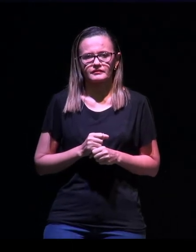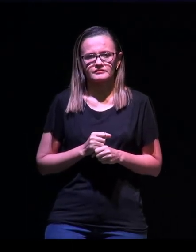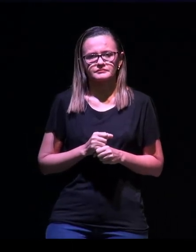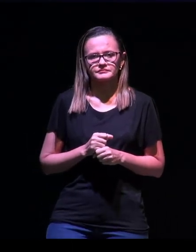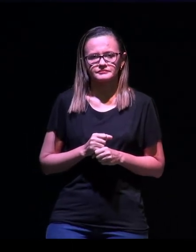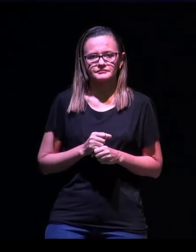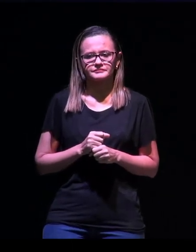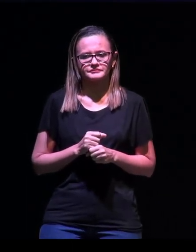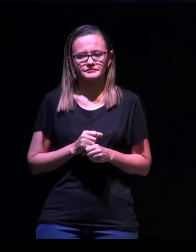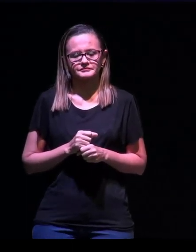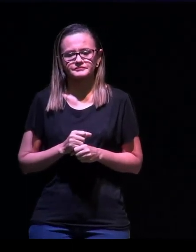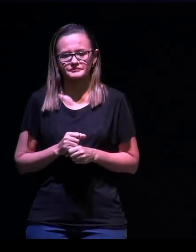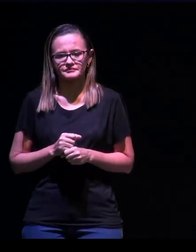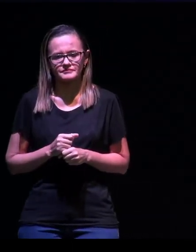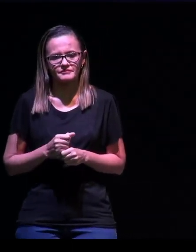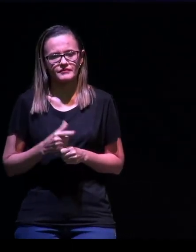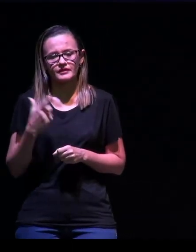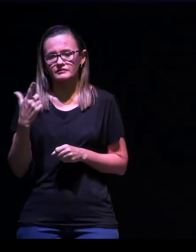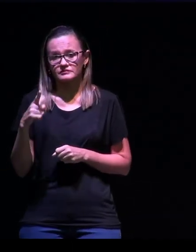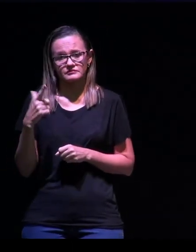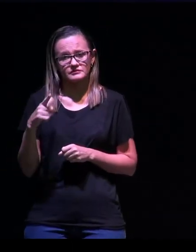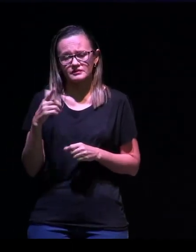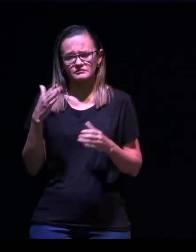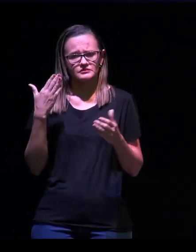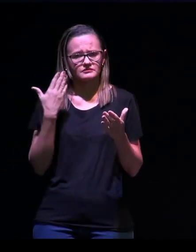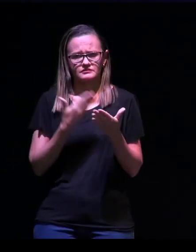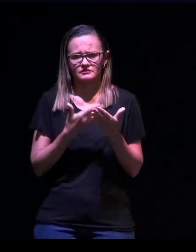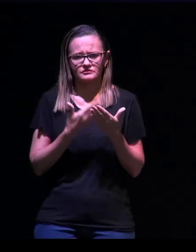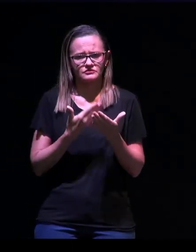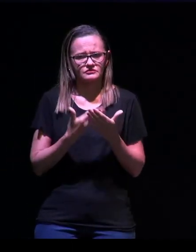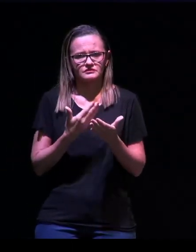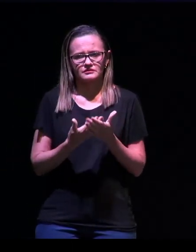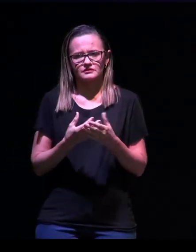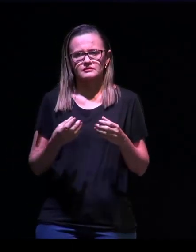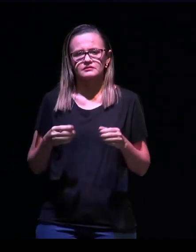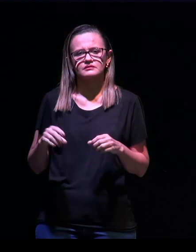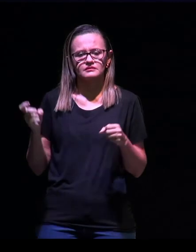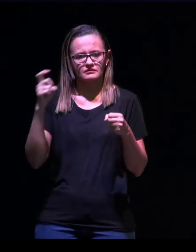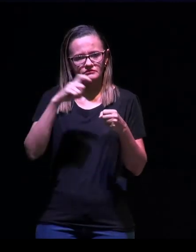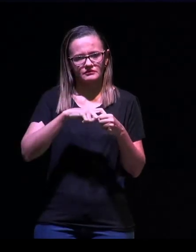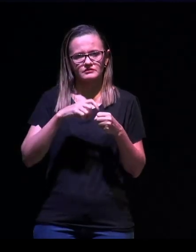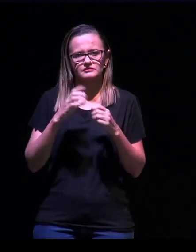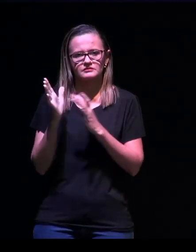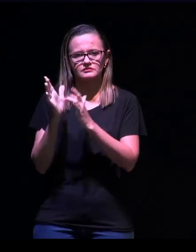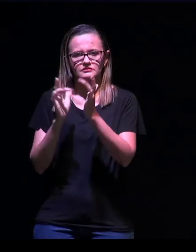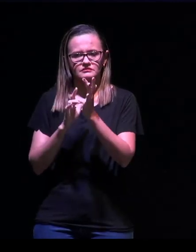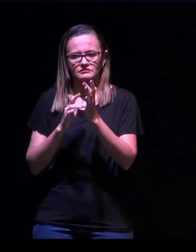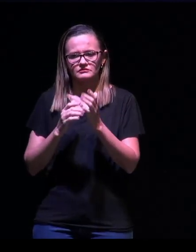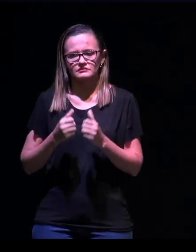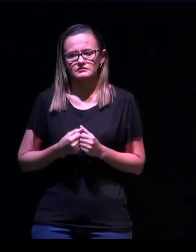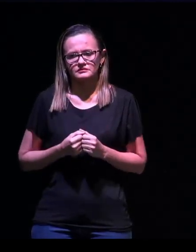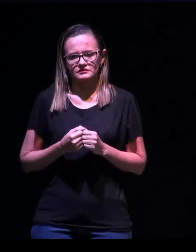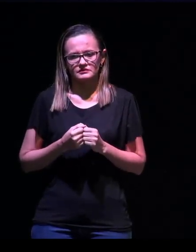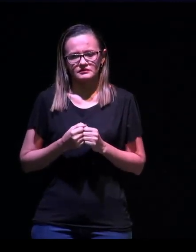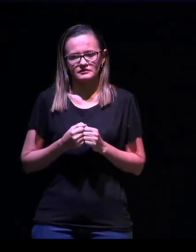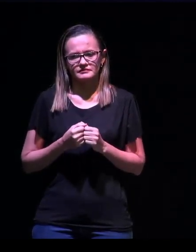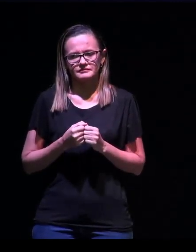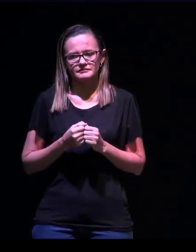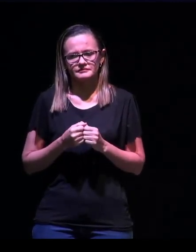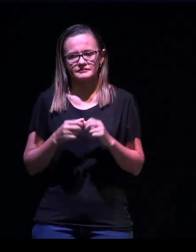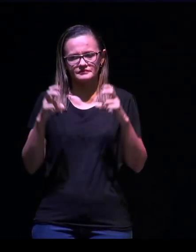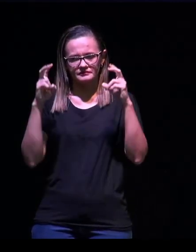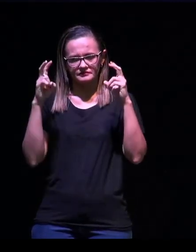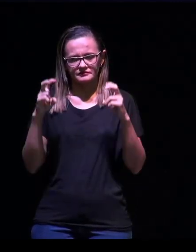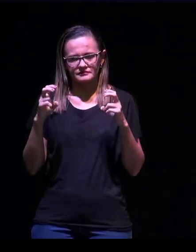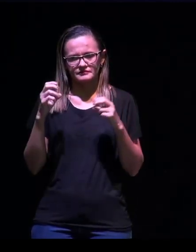Jesus para a gente se emocionar e uns ficar com medo, outros alegres, não. É porque é um assunto muito sério. Nós estamos vivendo nessa